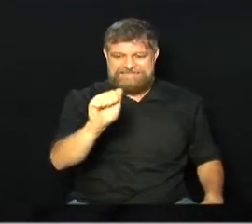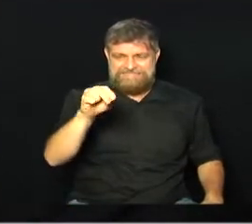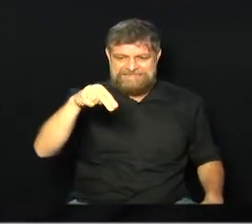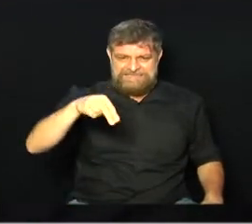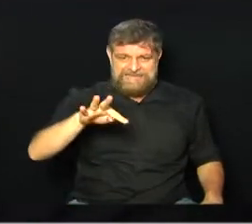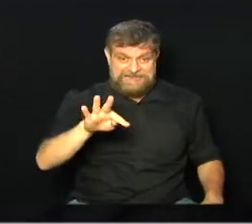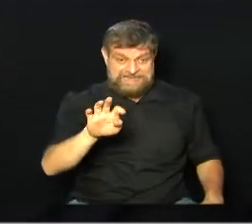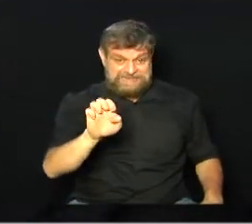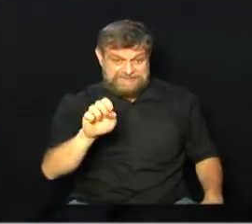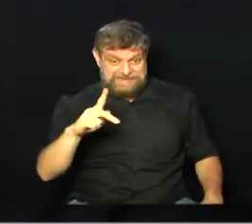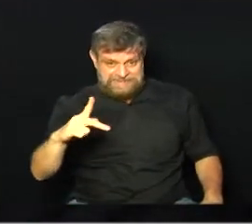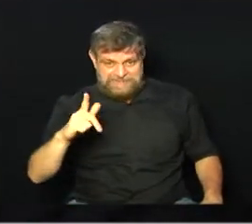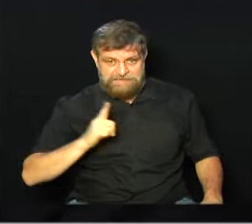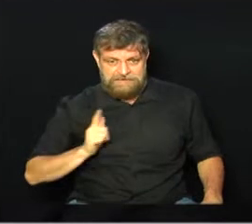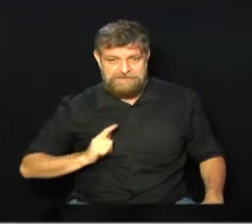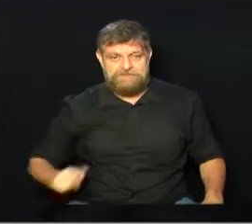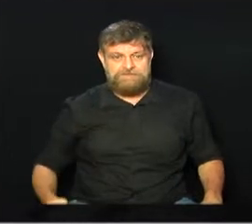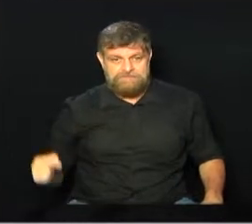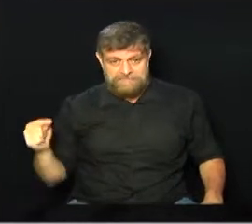é uma cidade que